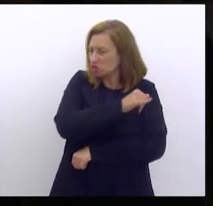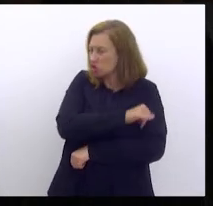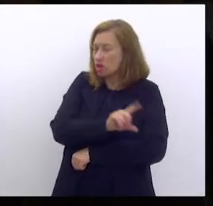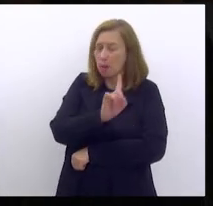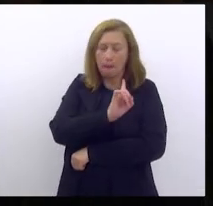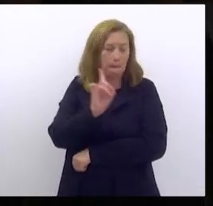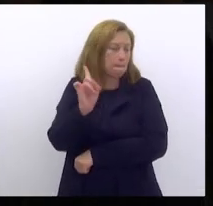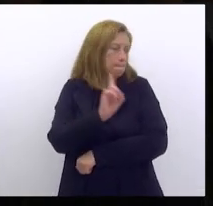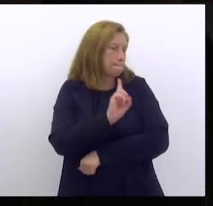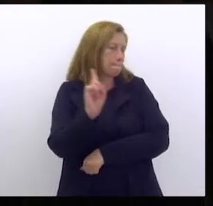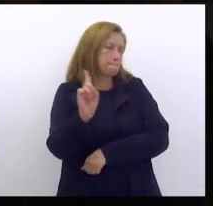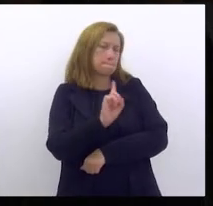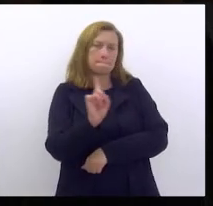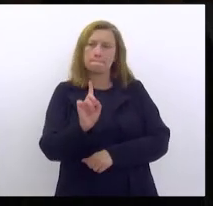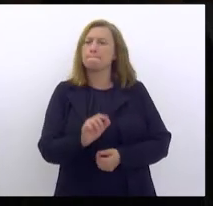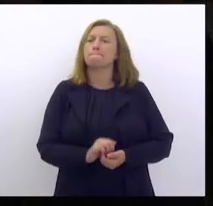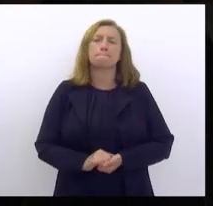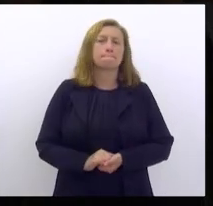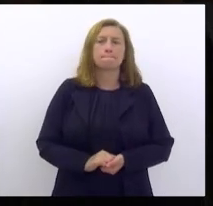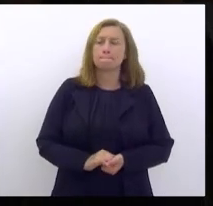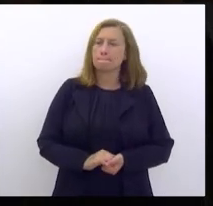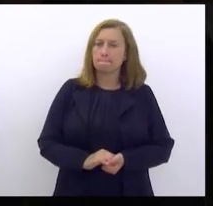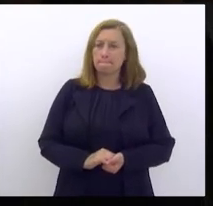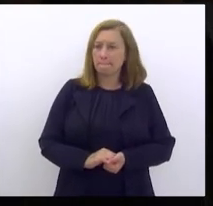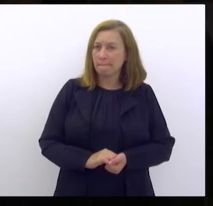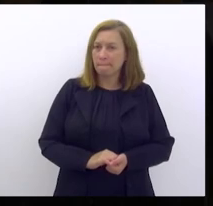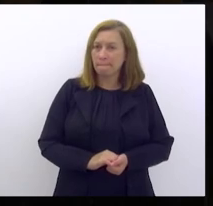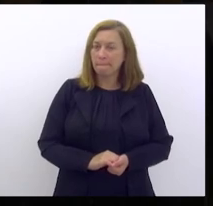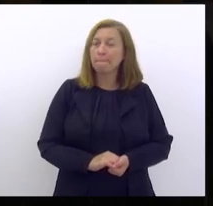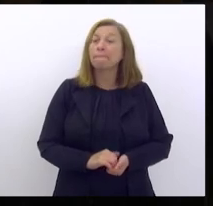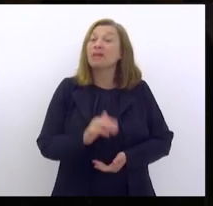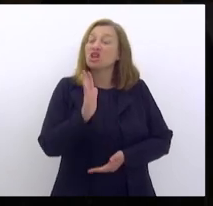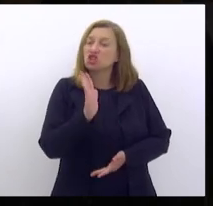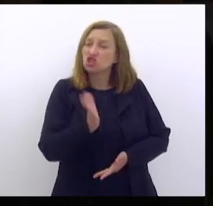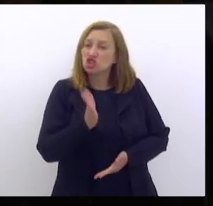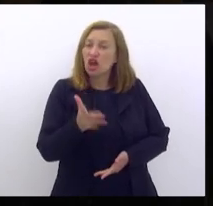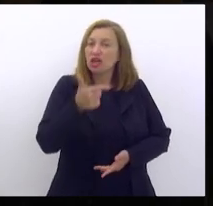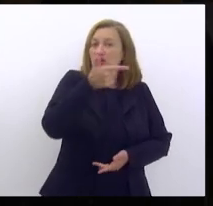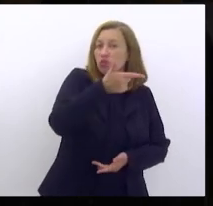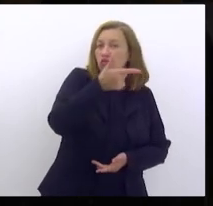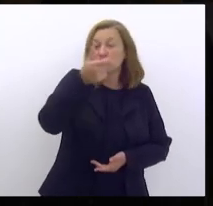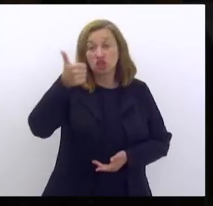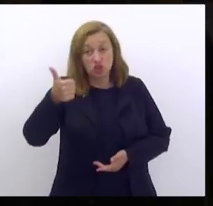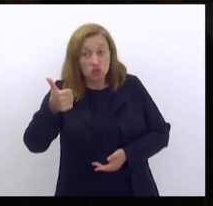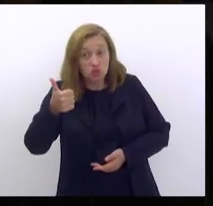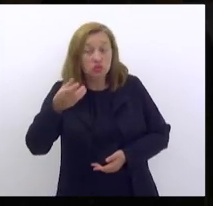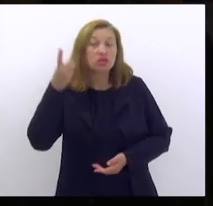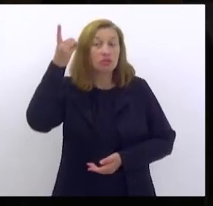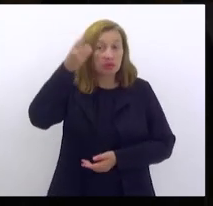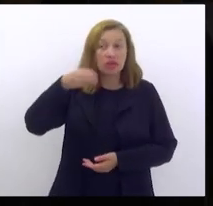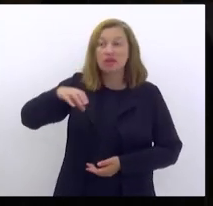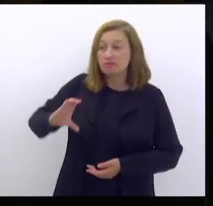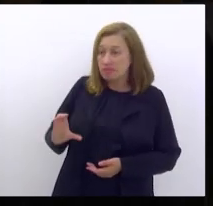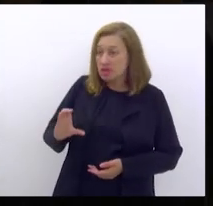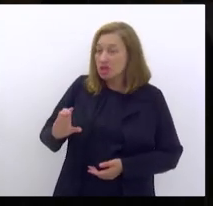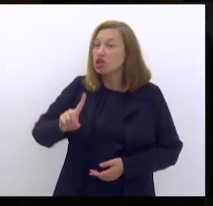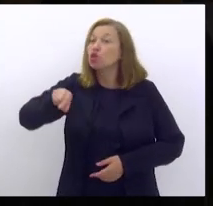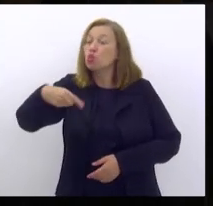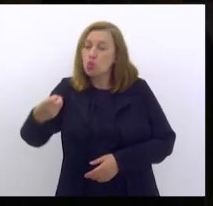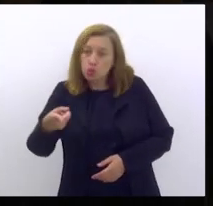Rio de Janeiro. E já em 21, deputado Mink e tantos